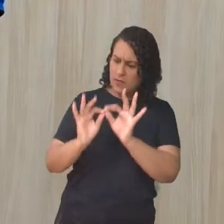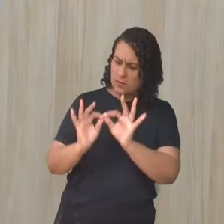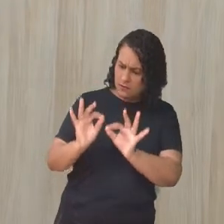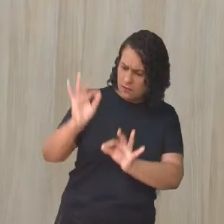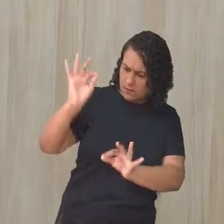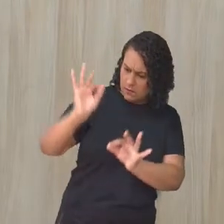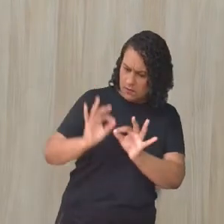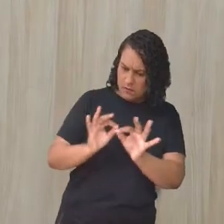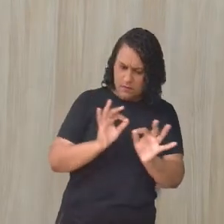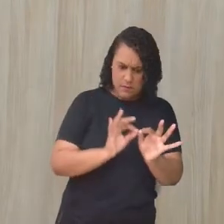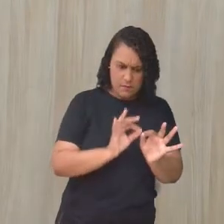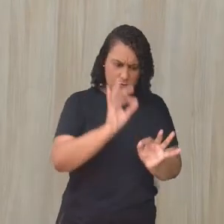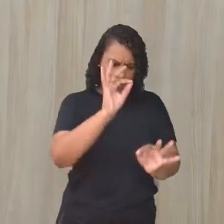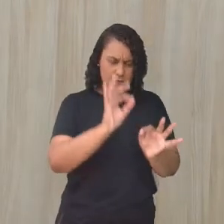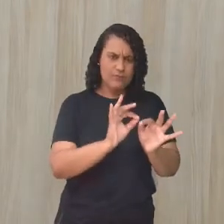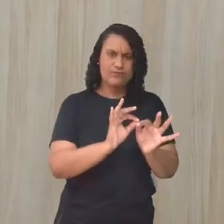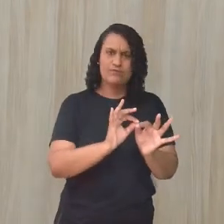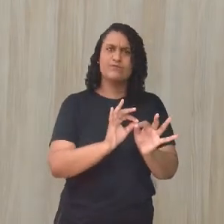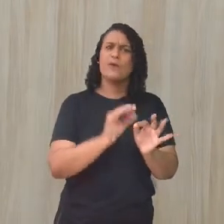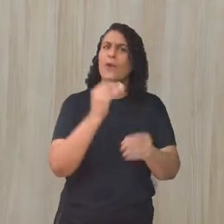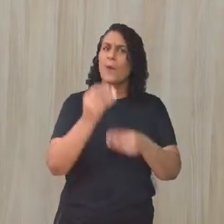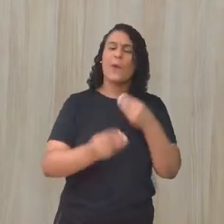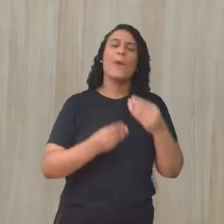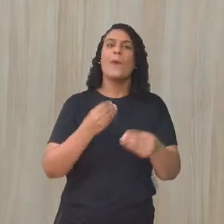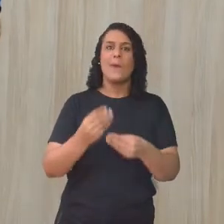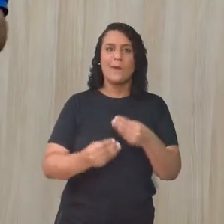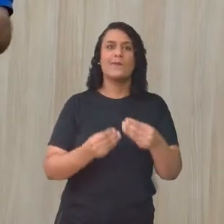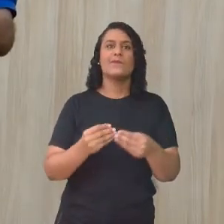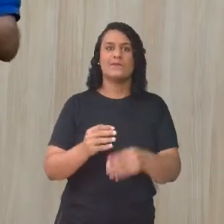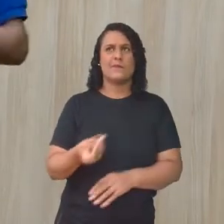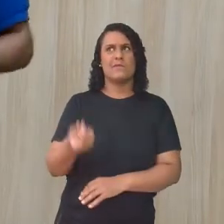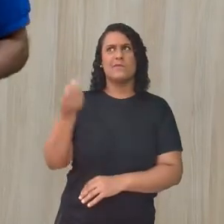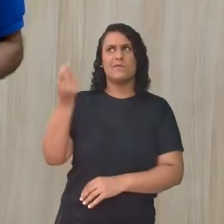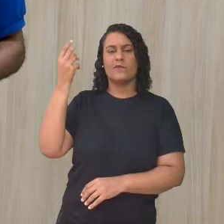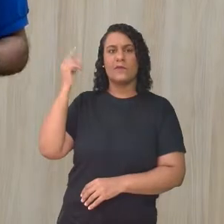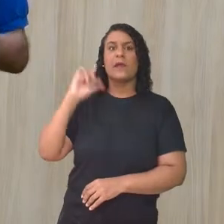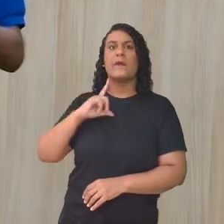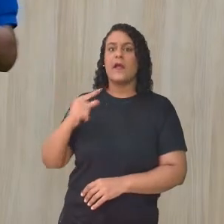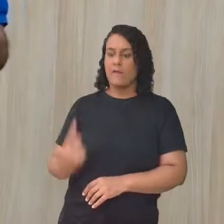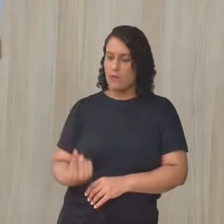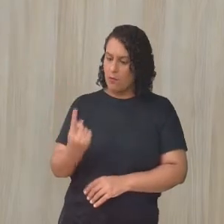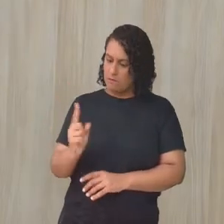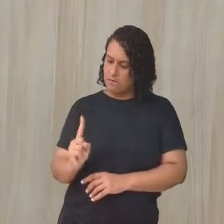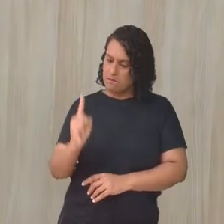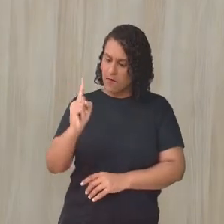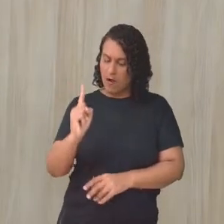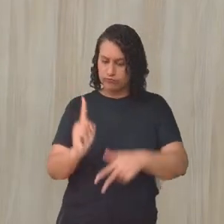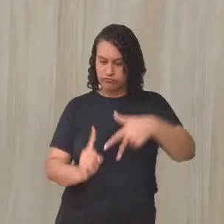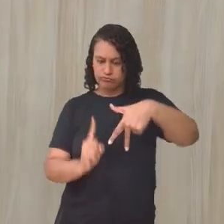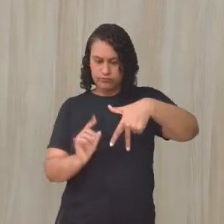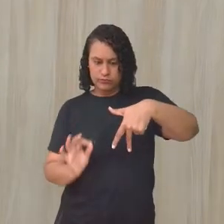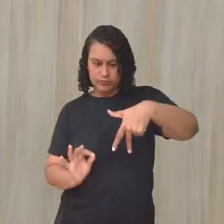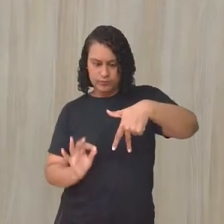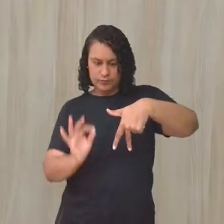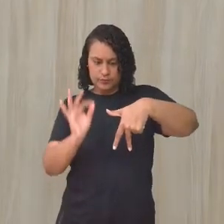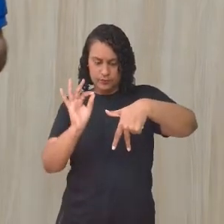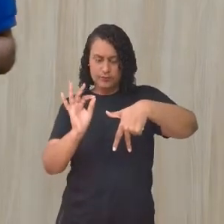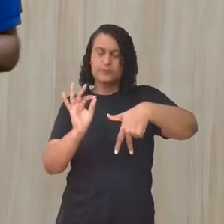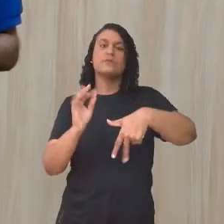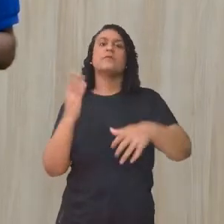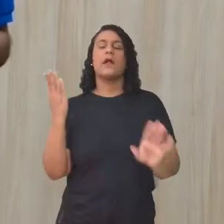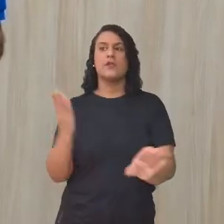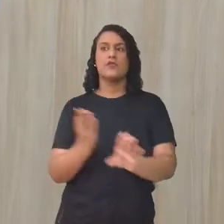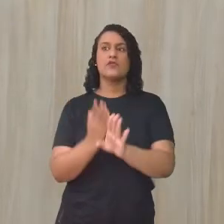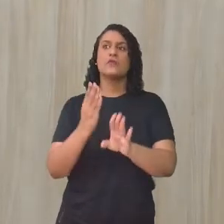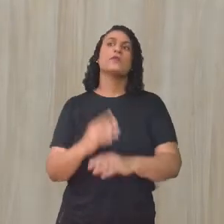tenho recurso nenhum para fazer o cálculo? E aí ele pegava, na época, lá bastão para poder desenvolver. A gente vai ver aqui